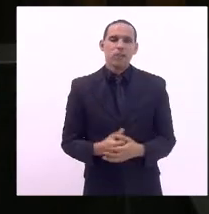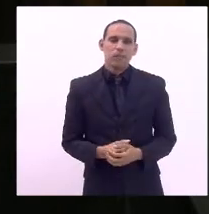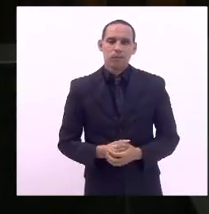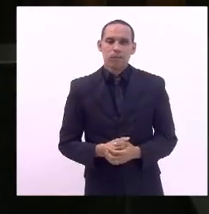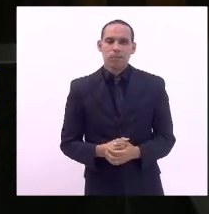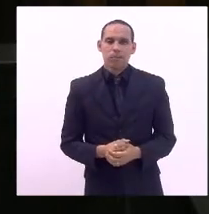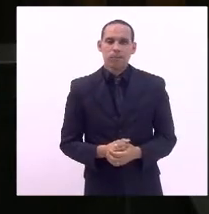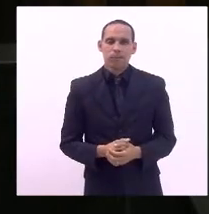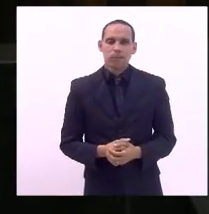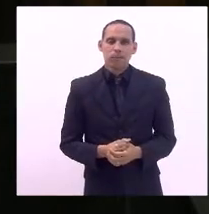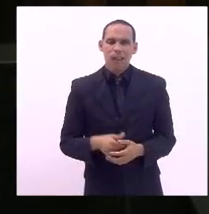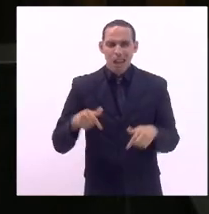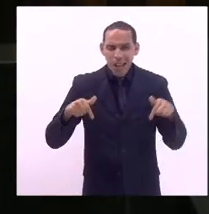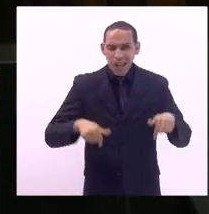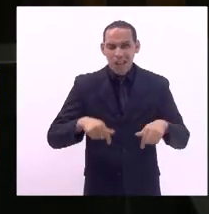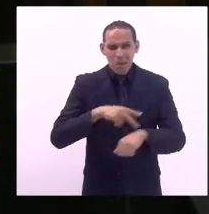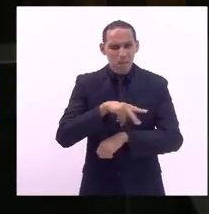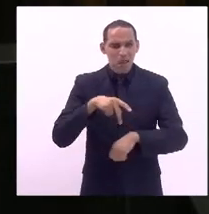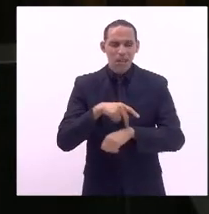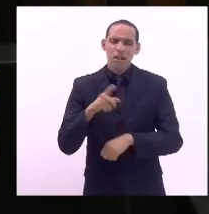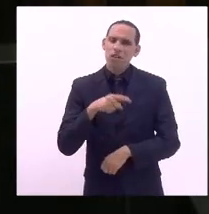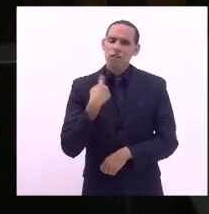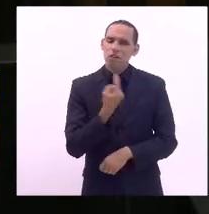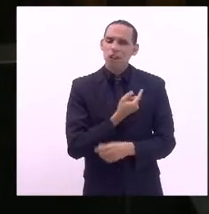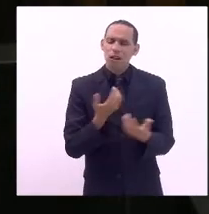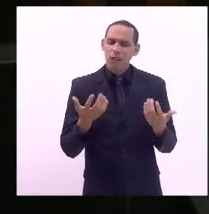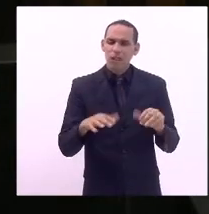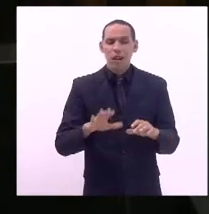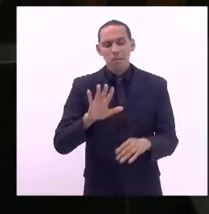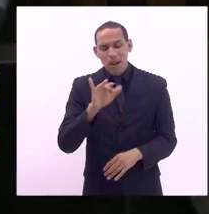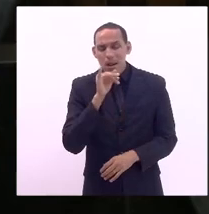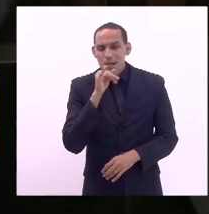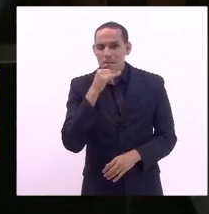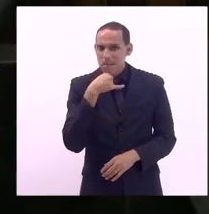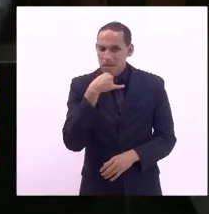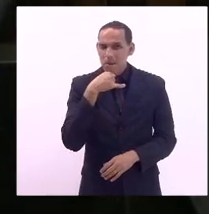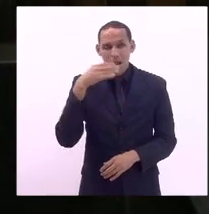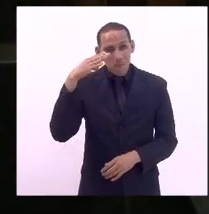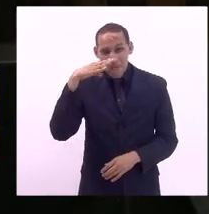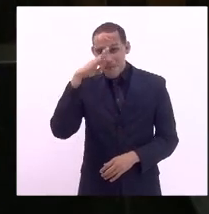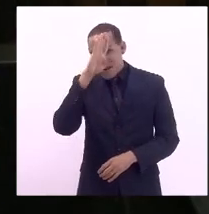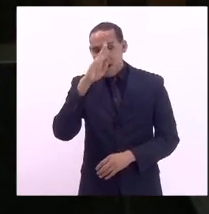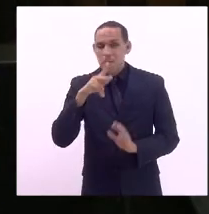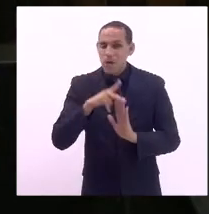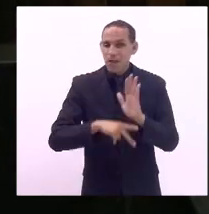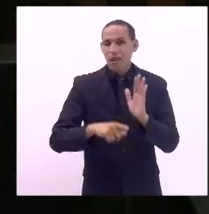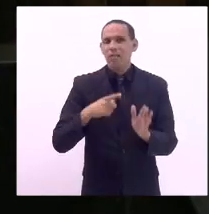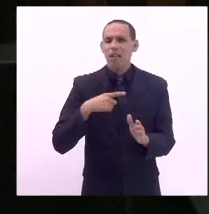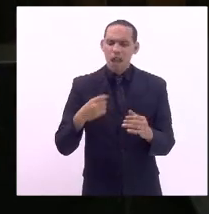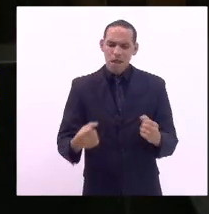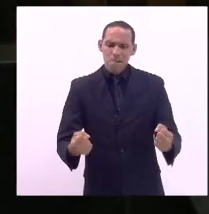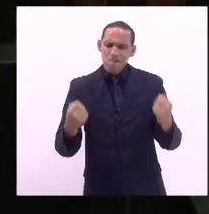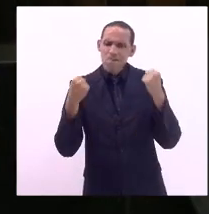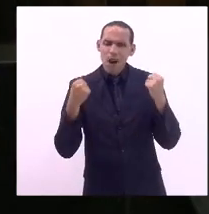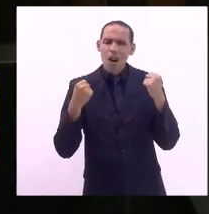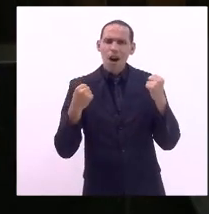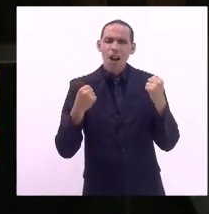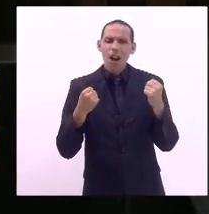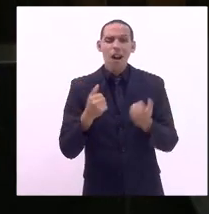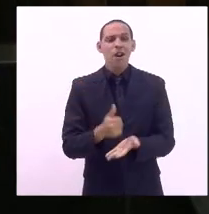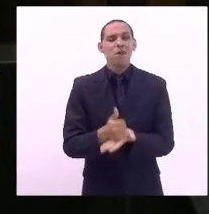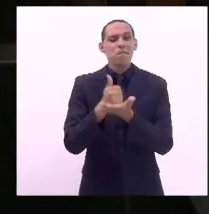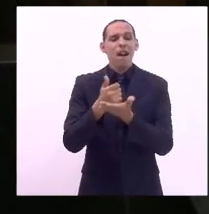A gente não quer que isso aconteça no nosso país, mas, infelizmente, Jair Bolsonaro tem um projeto de poder que se sustenta